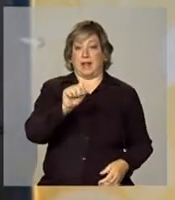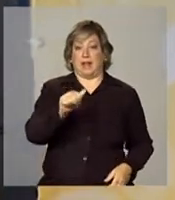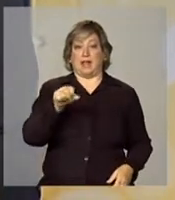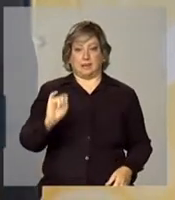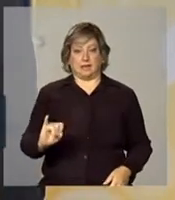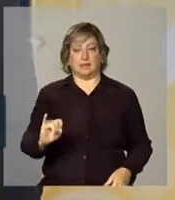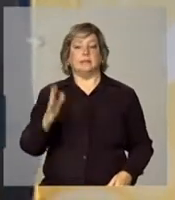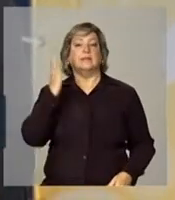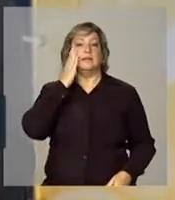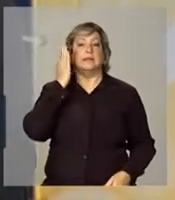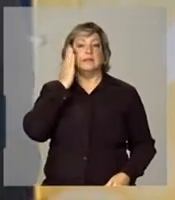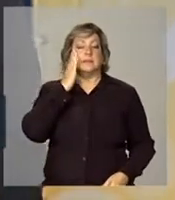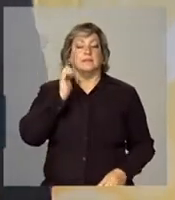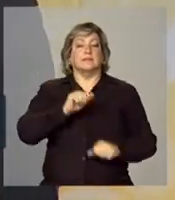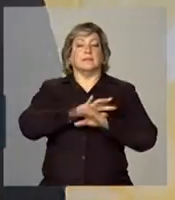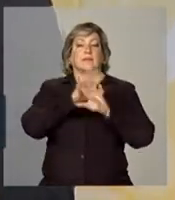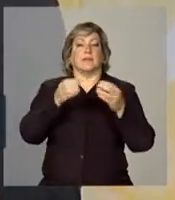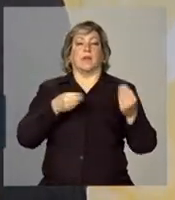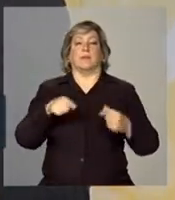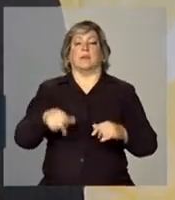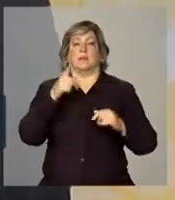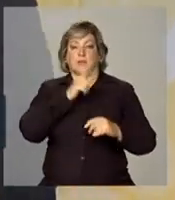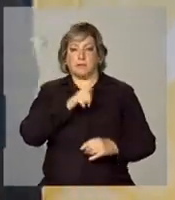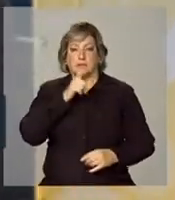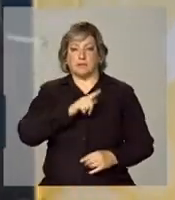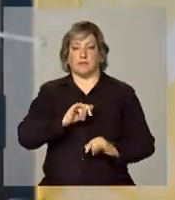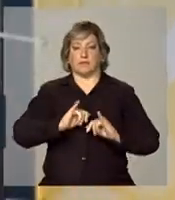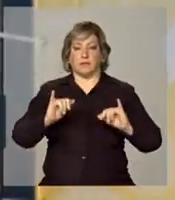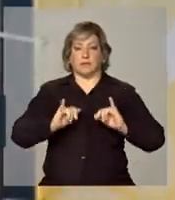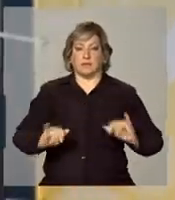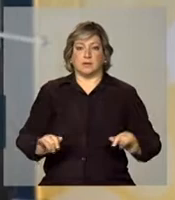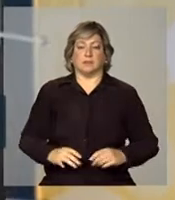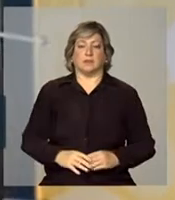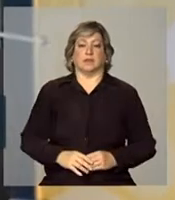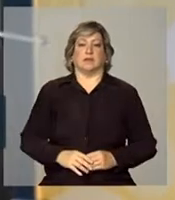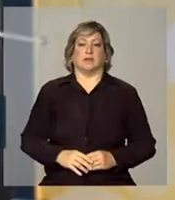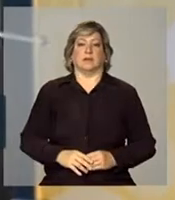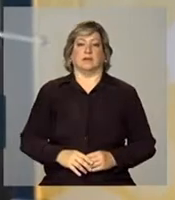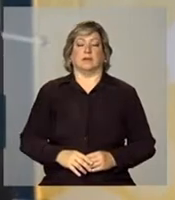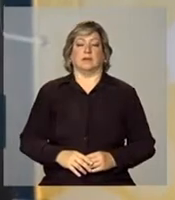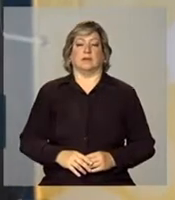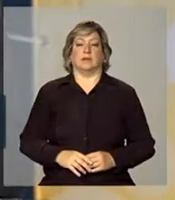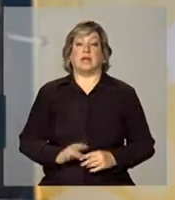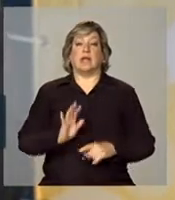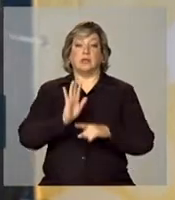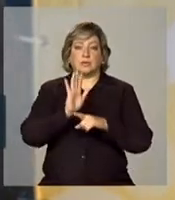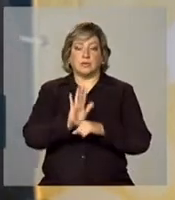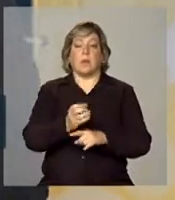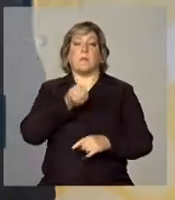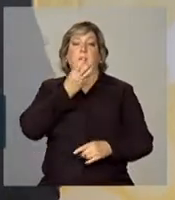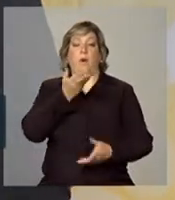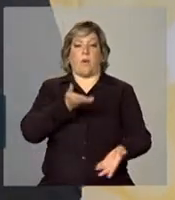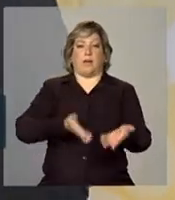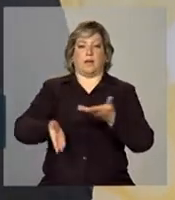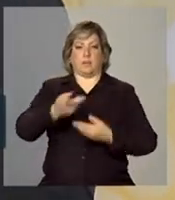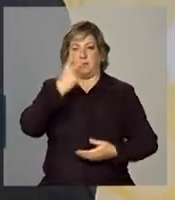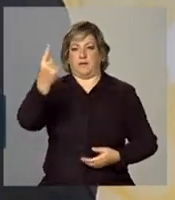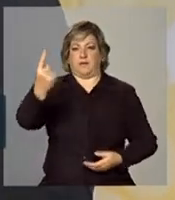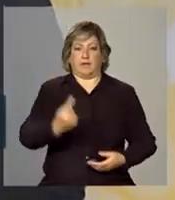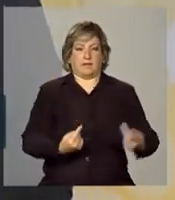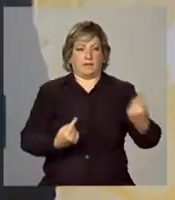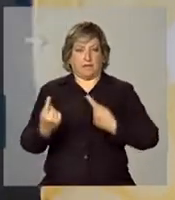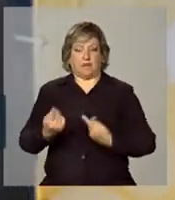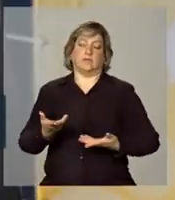da transparência, os princípios da lei de acesso à informação e capacitá-la para que preste um bom atendimento ao